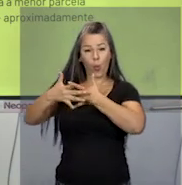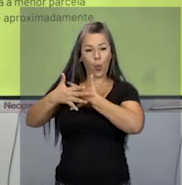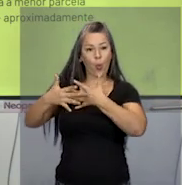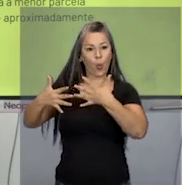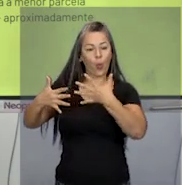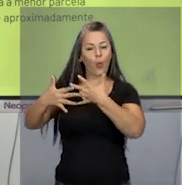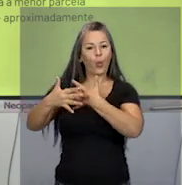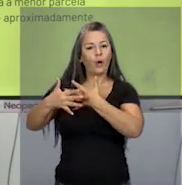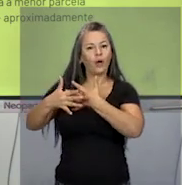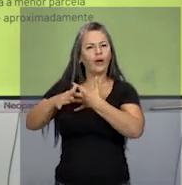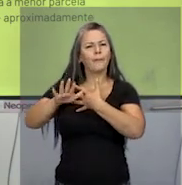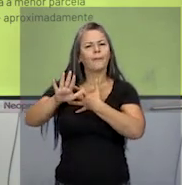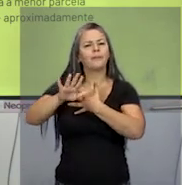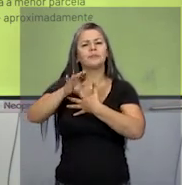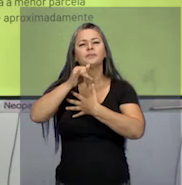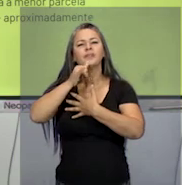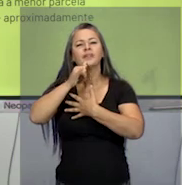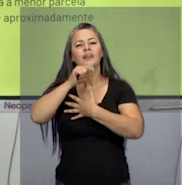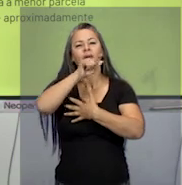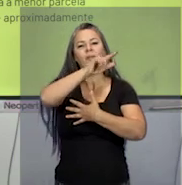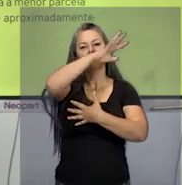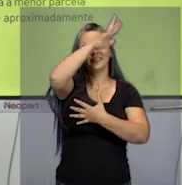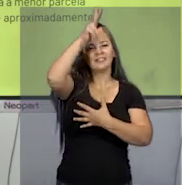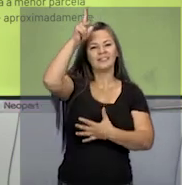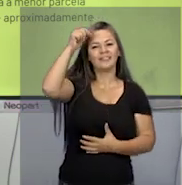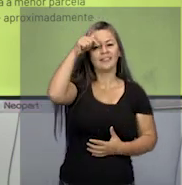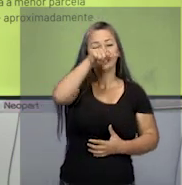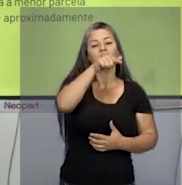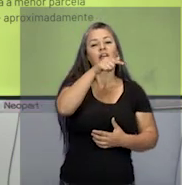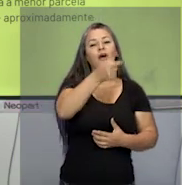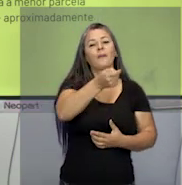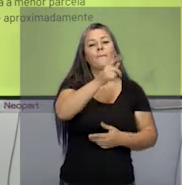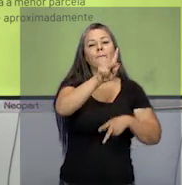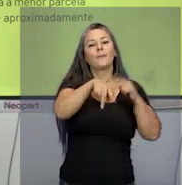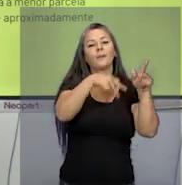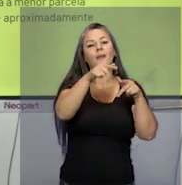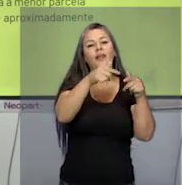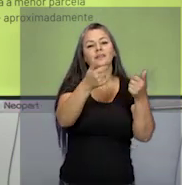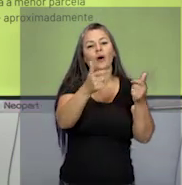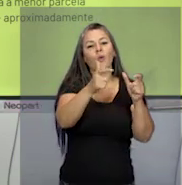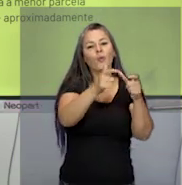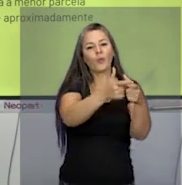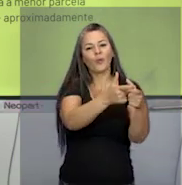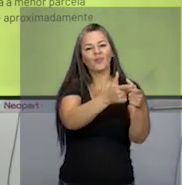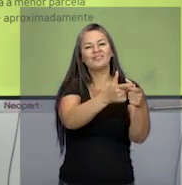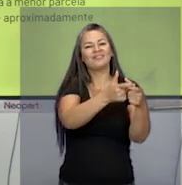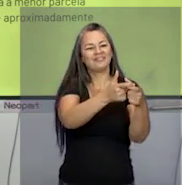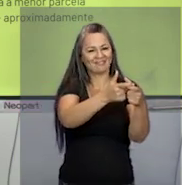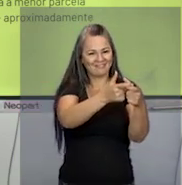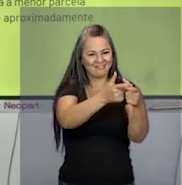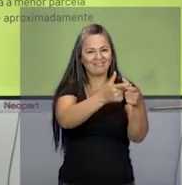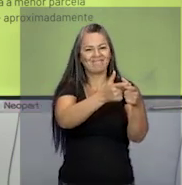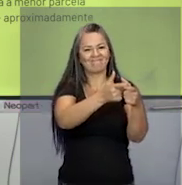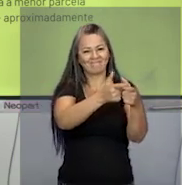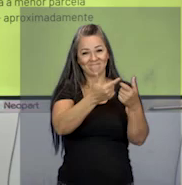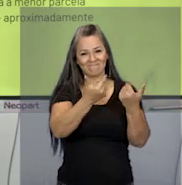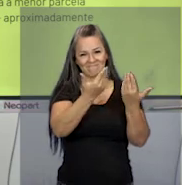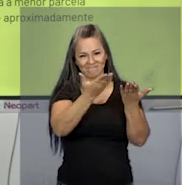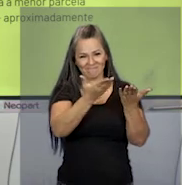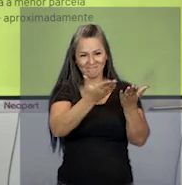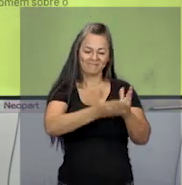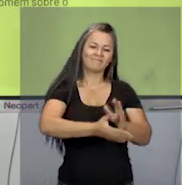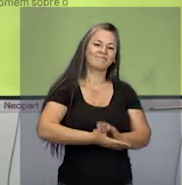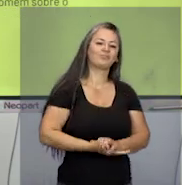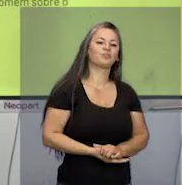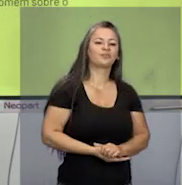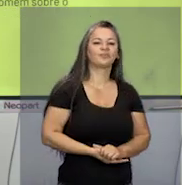regiões com vazios demográficos enormes. Inclusive, a gente destaca aqui para essa região geoeconômica da